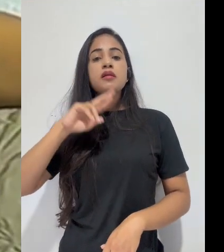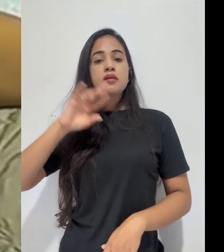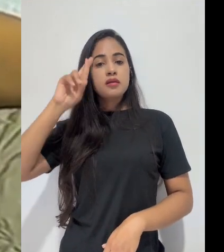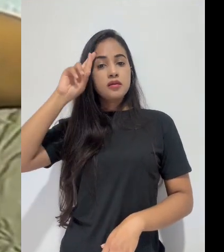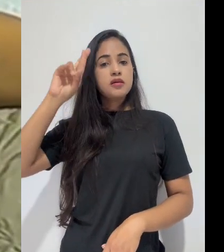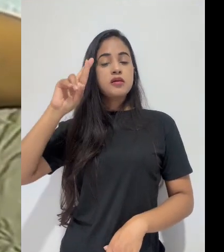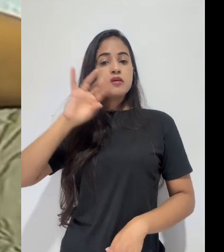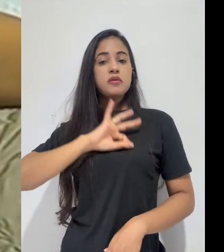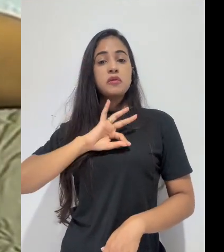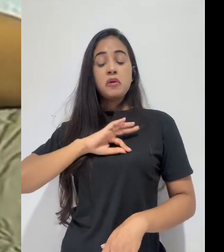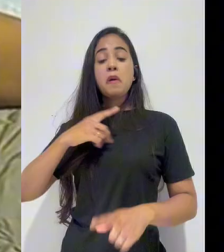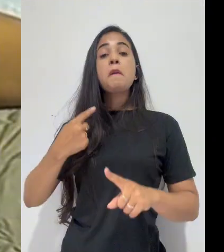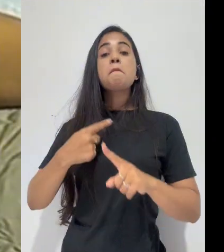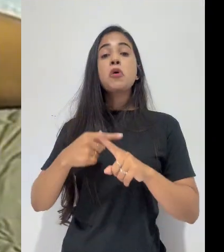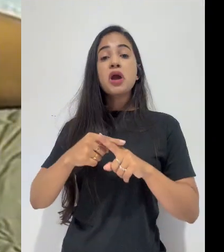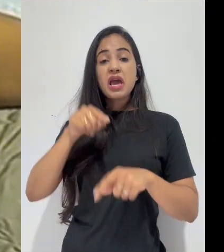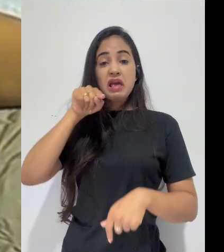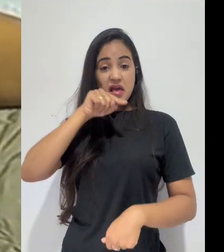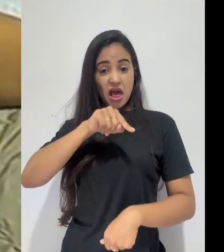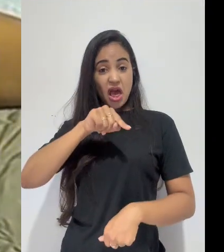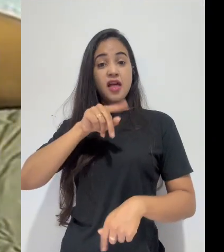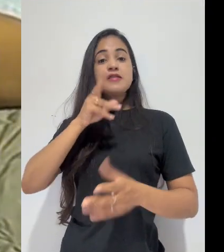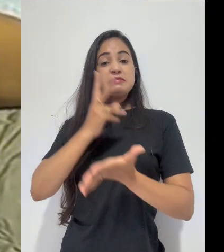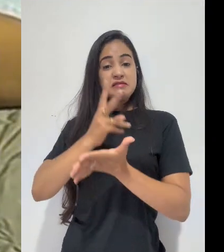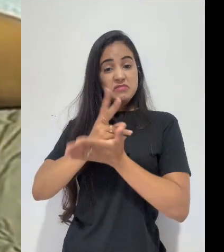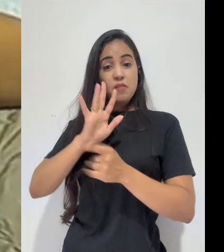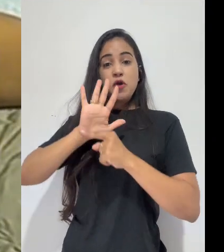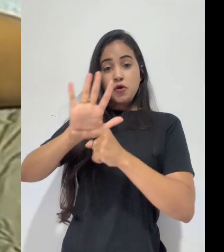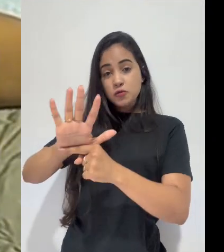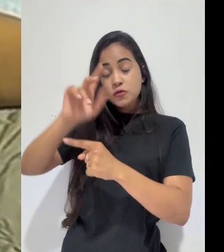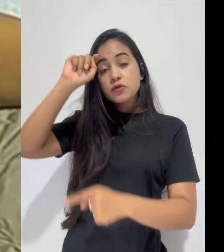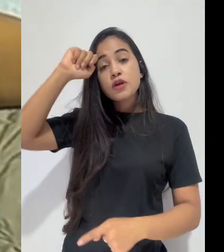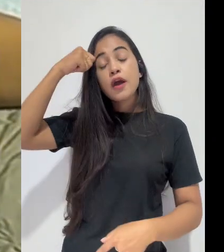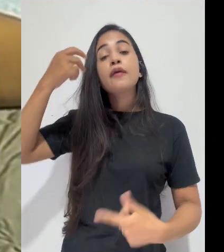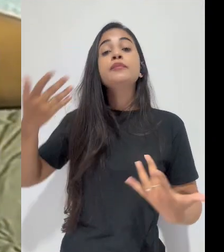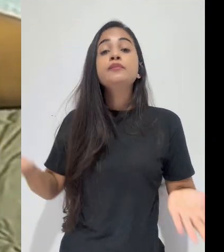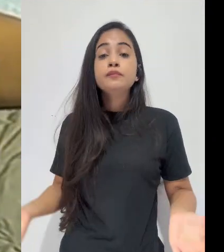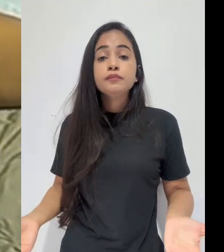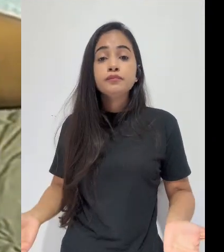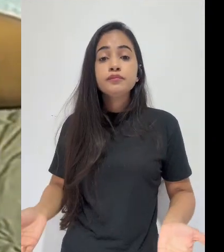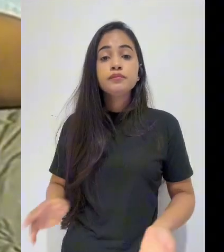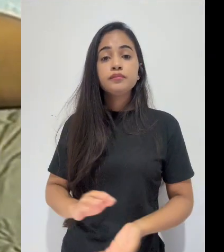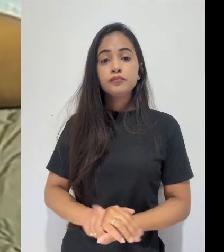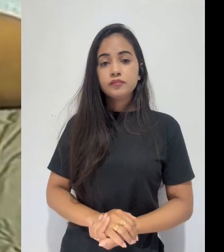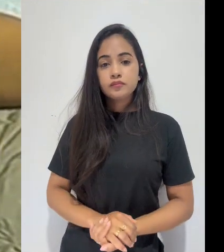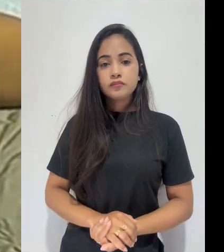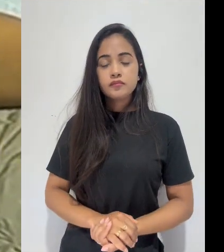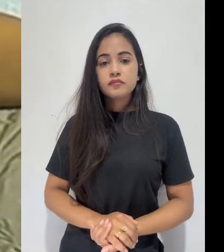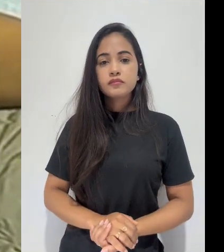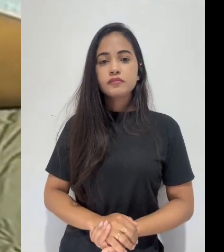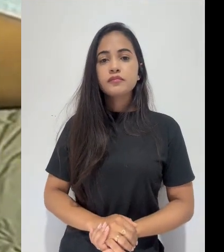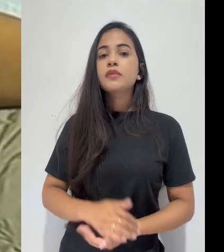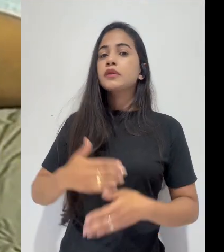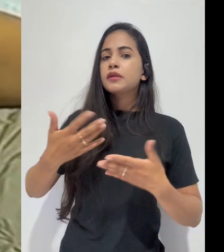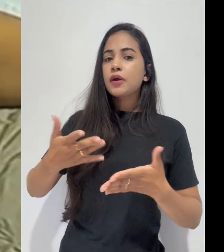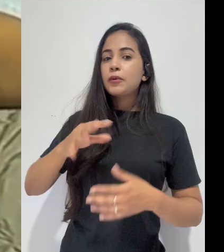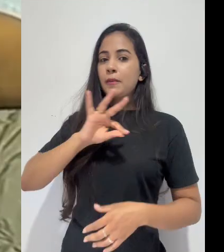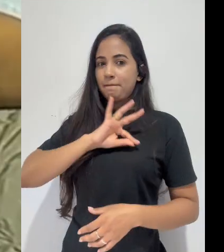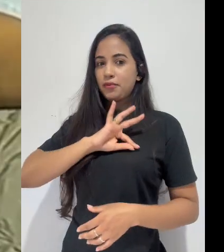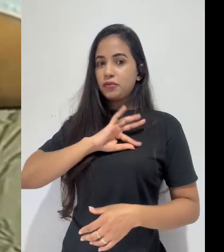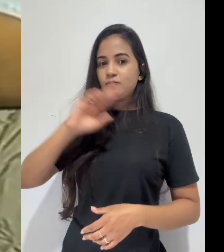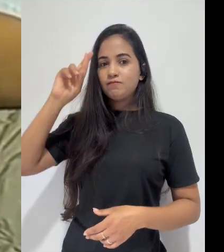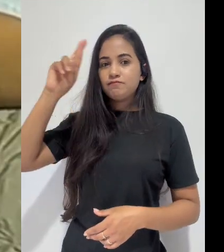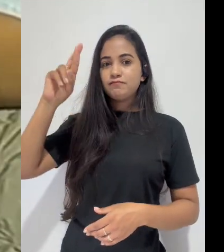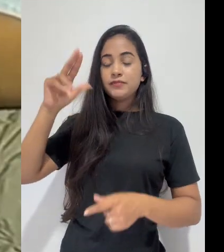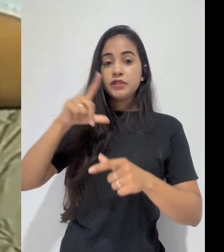aí? Já que ele dá tanta força para os negros assim, eu quero ver até onde vai. E o